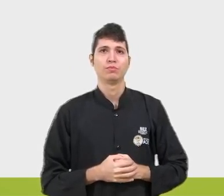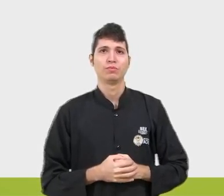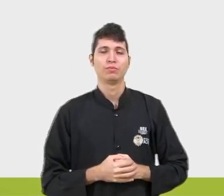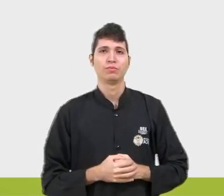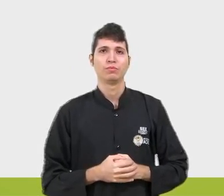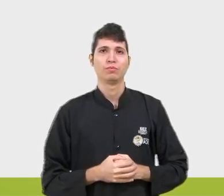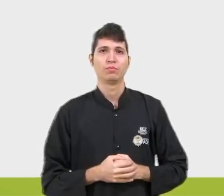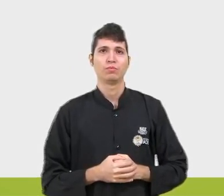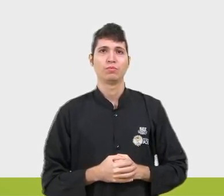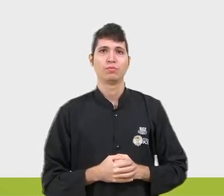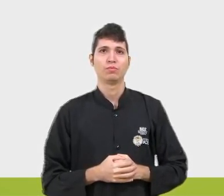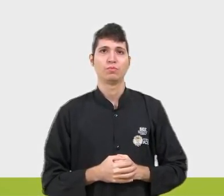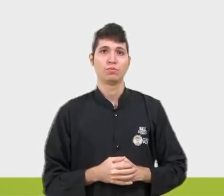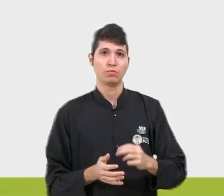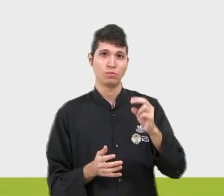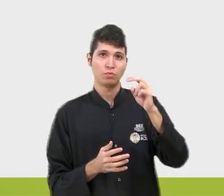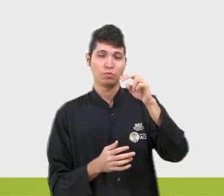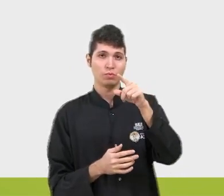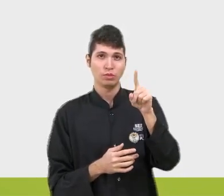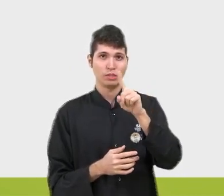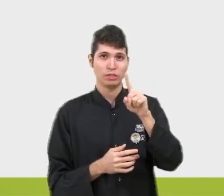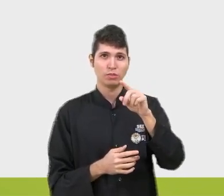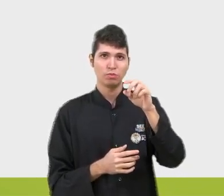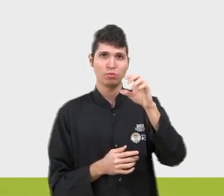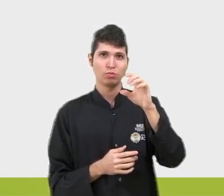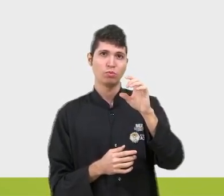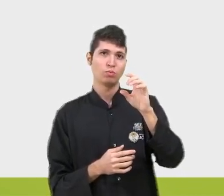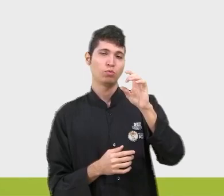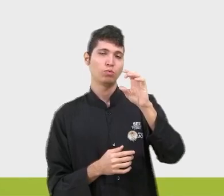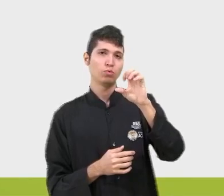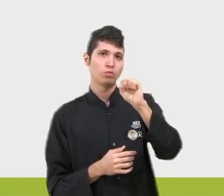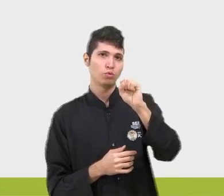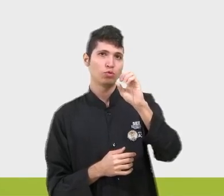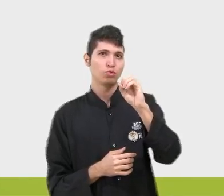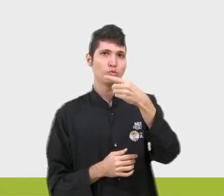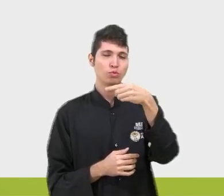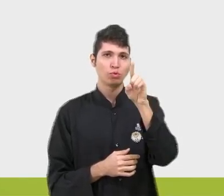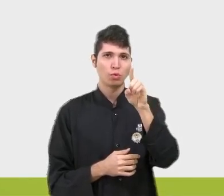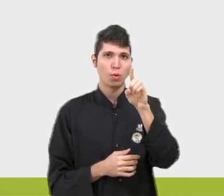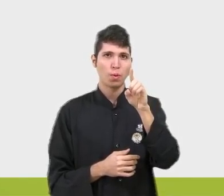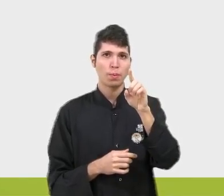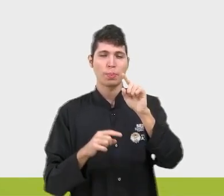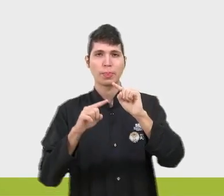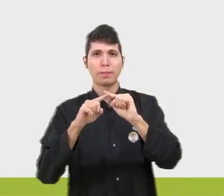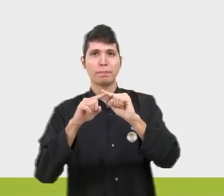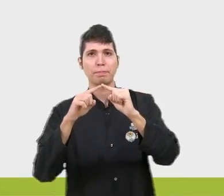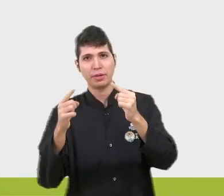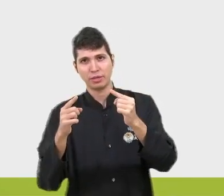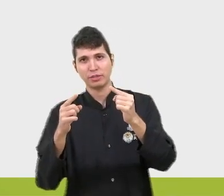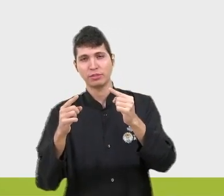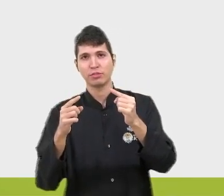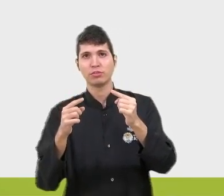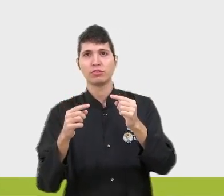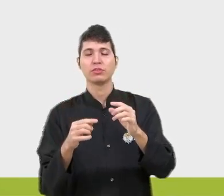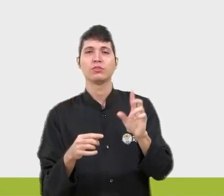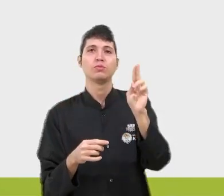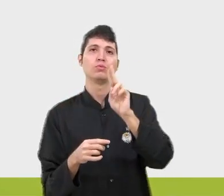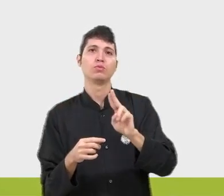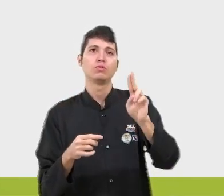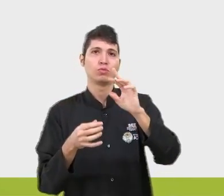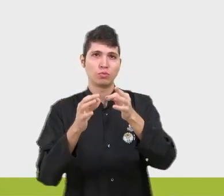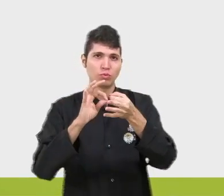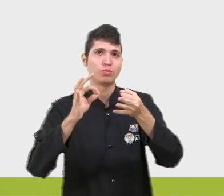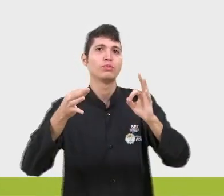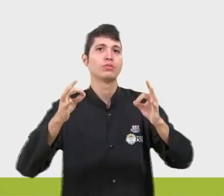nós temos aqui o não só e o mais também, que é um recurso coesivo, aos demais povos